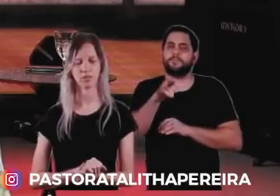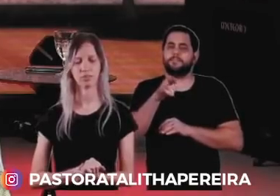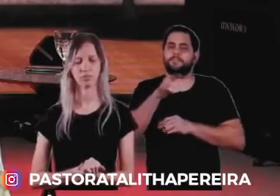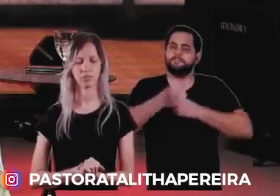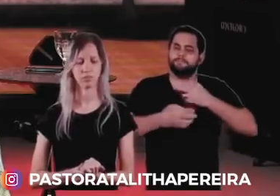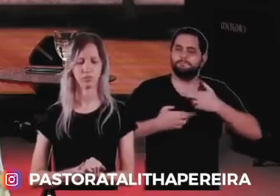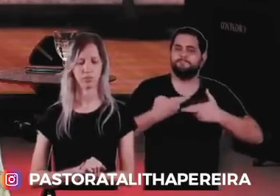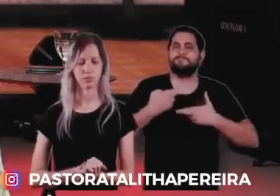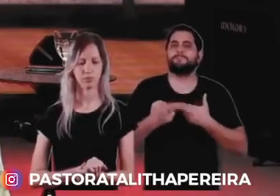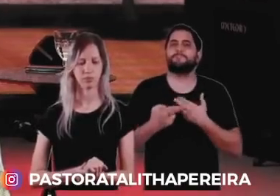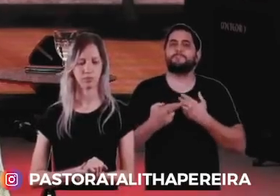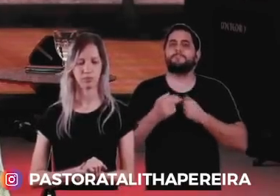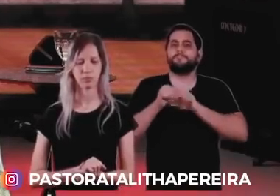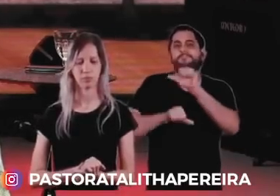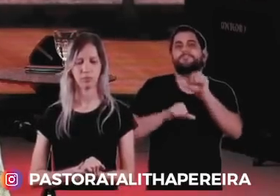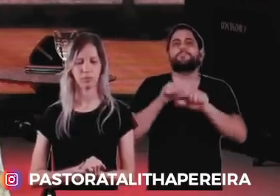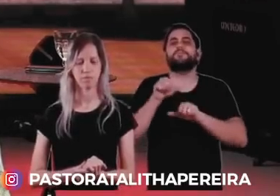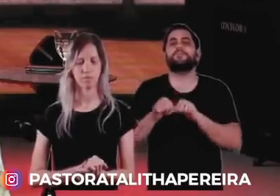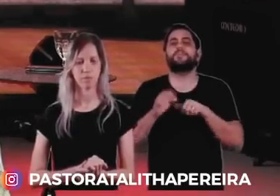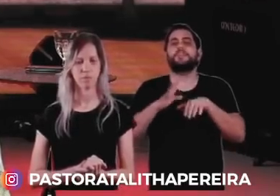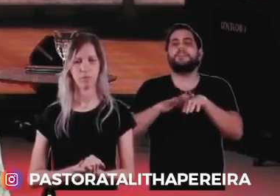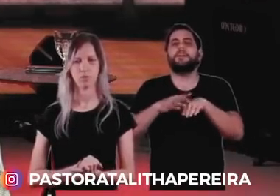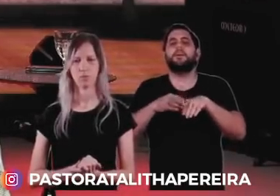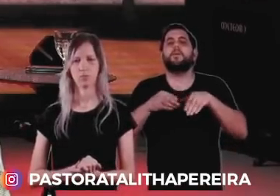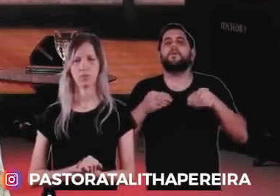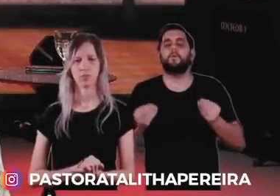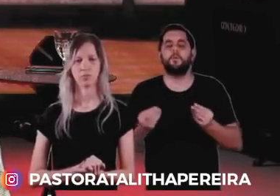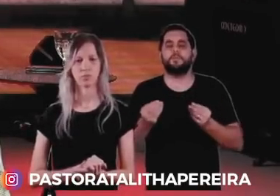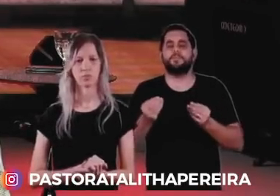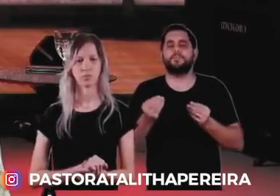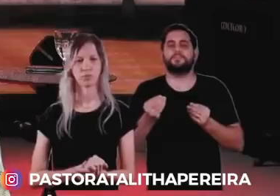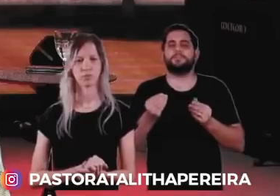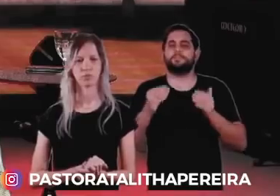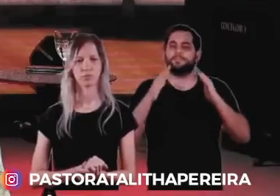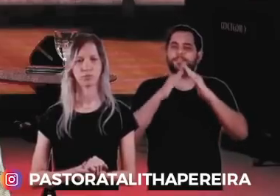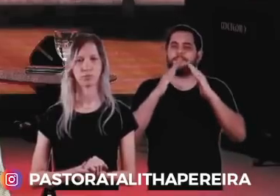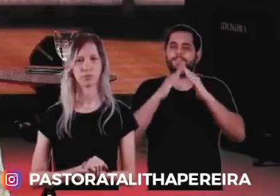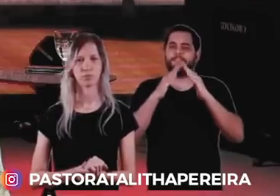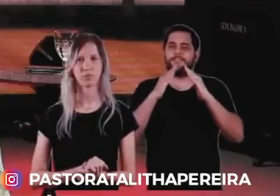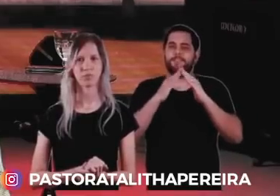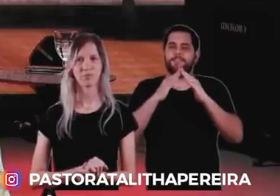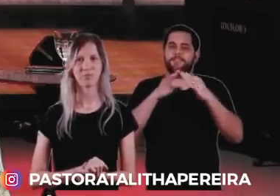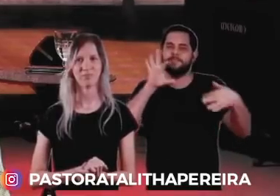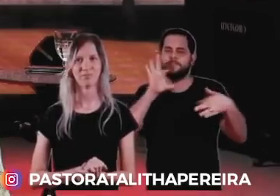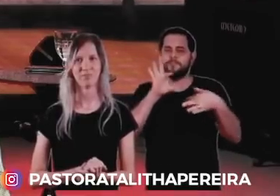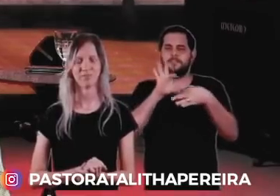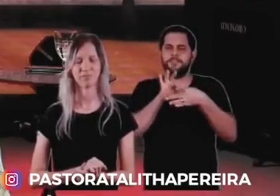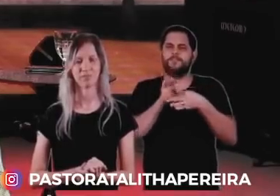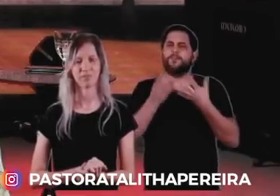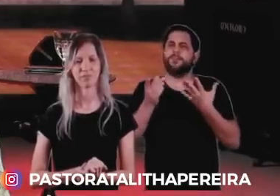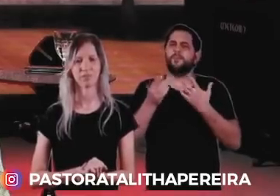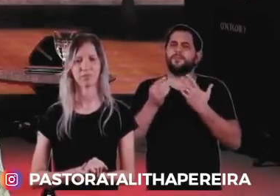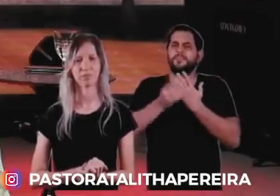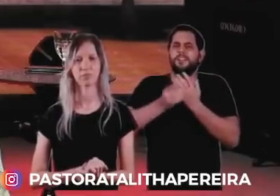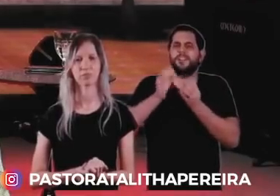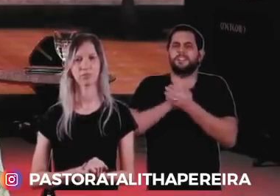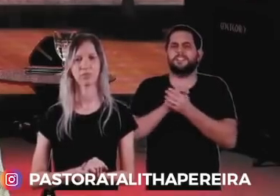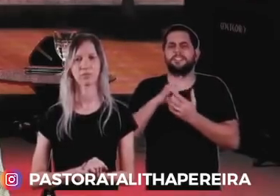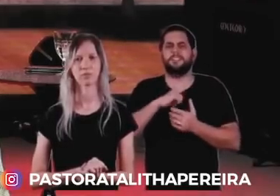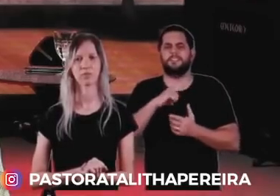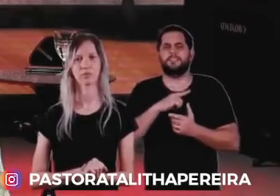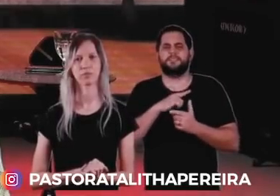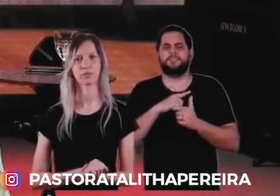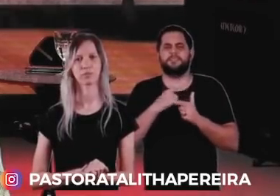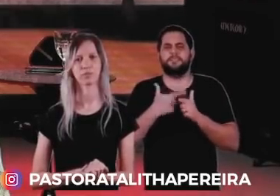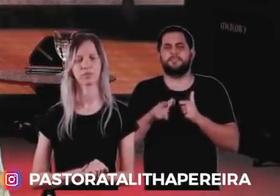restituição, transformação, cura nos lares, reconciliação. Muitos casais estão aí, ó,